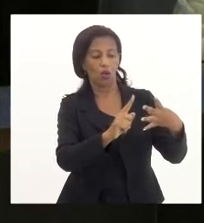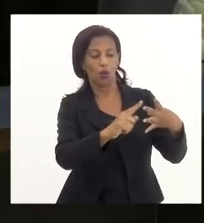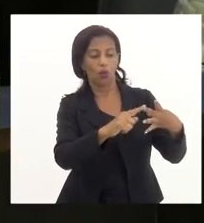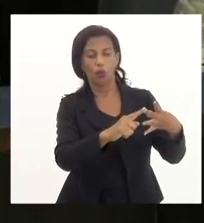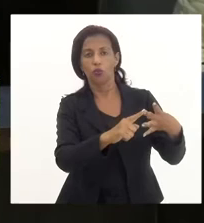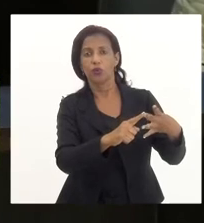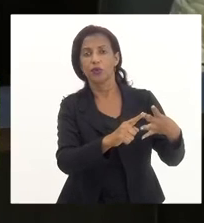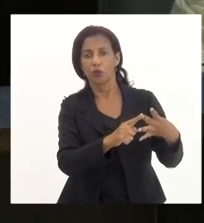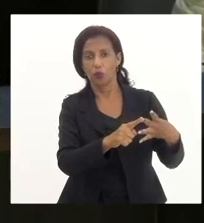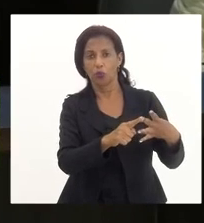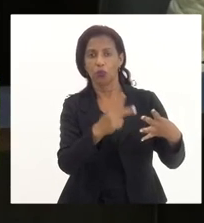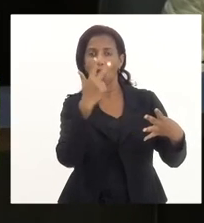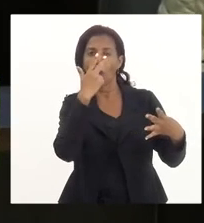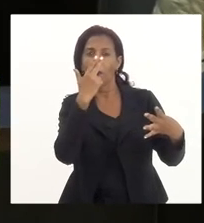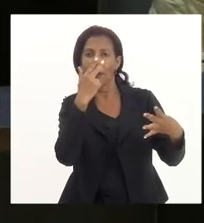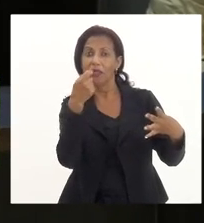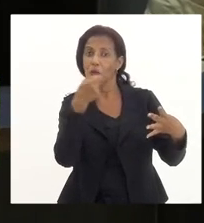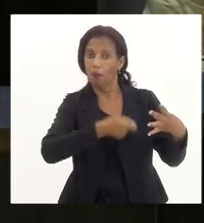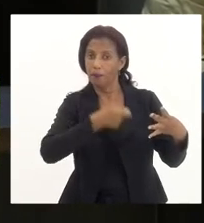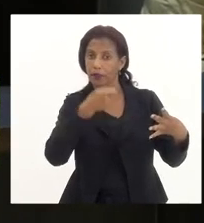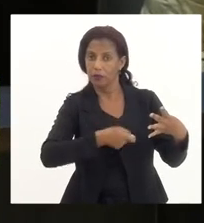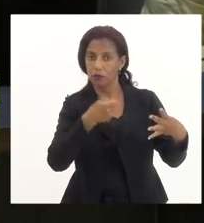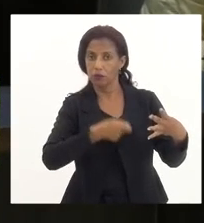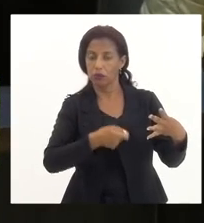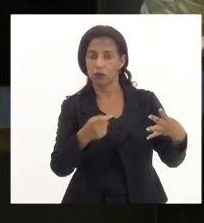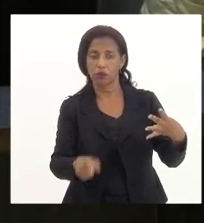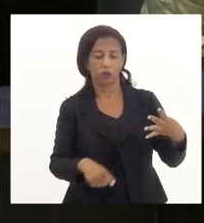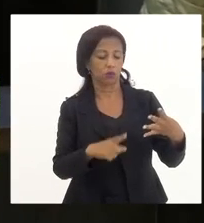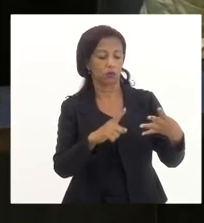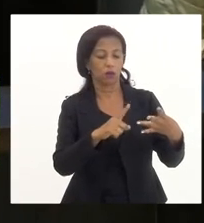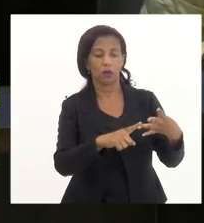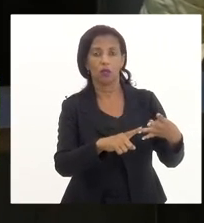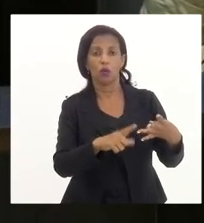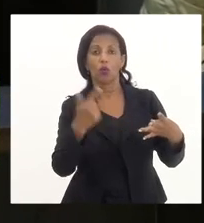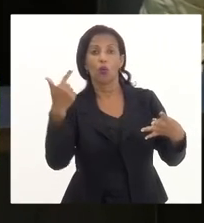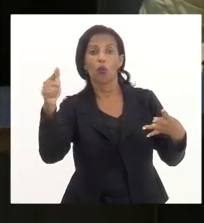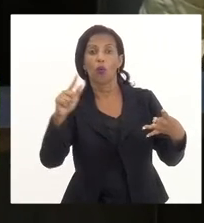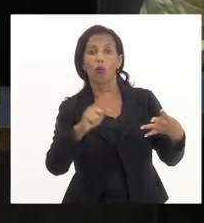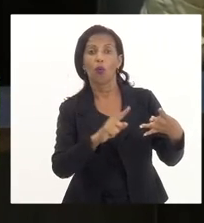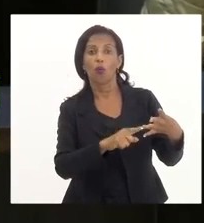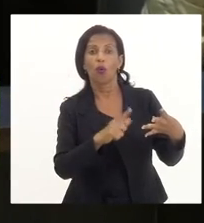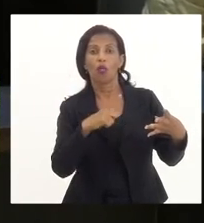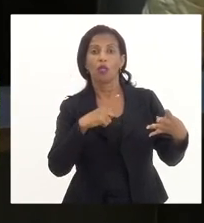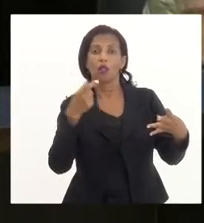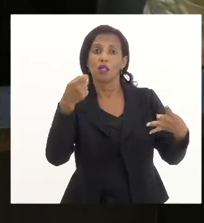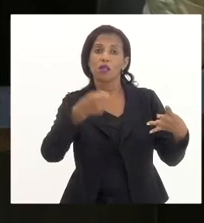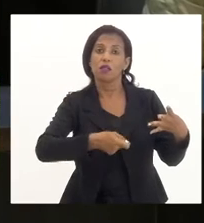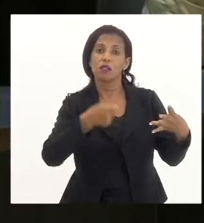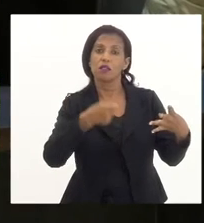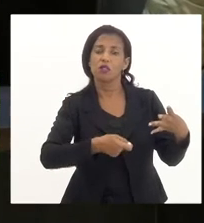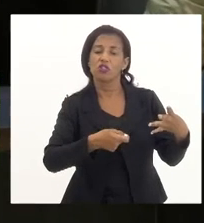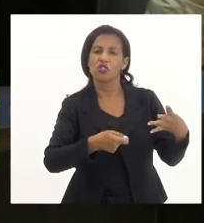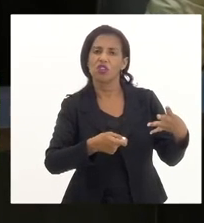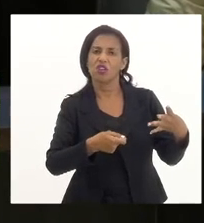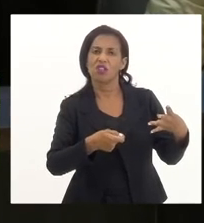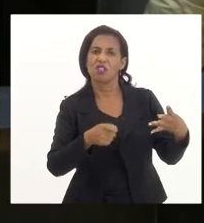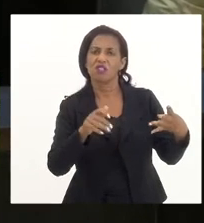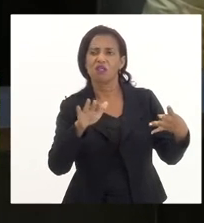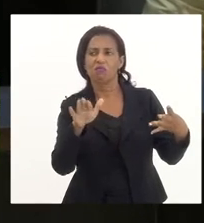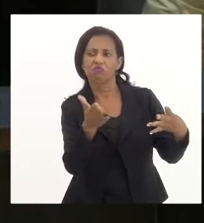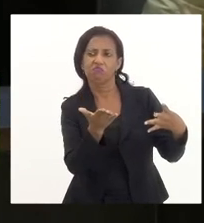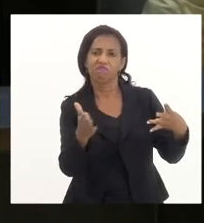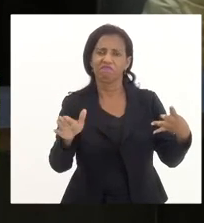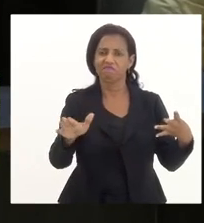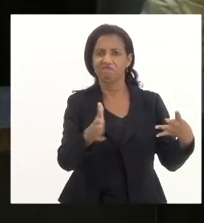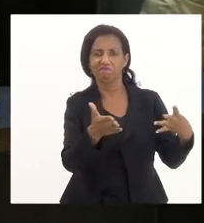item né é aparece como obrigatório é um outro item tem uma exigência de extinção